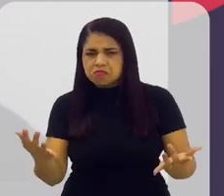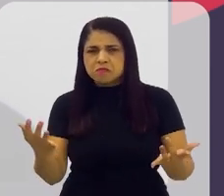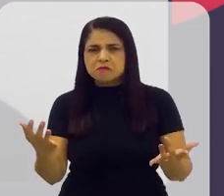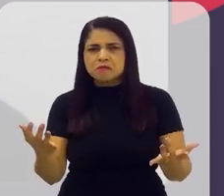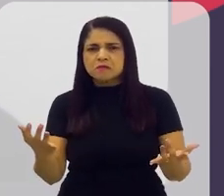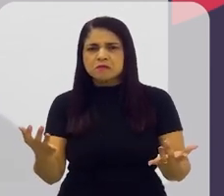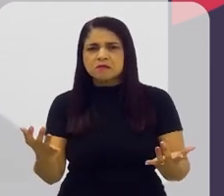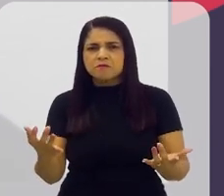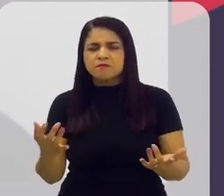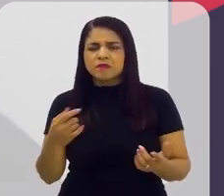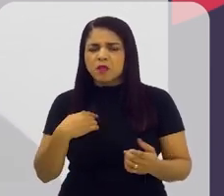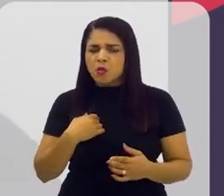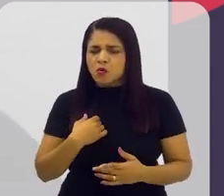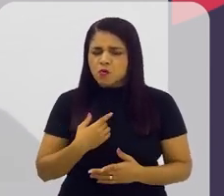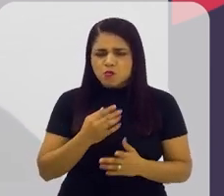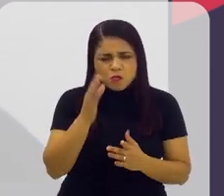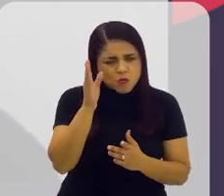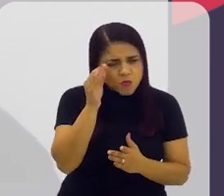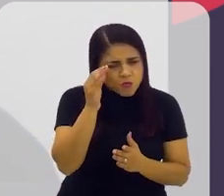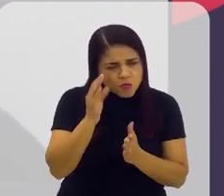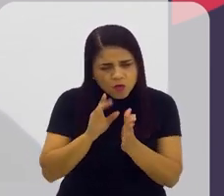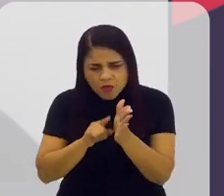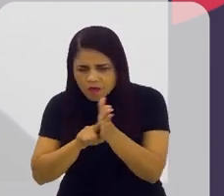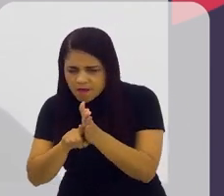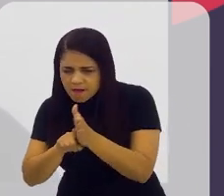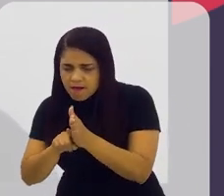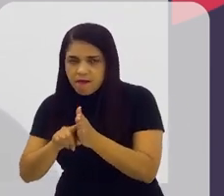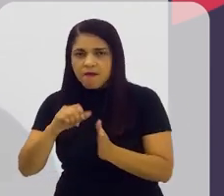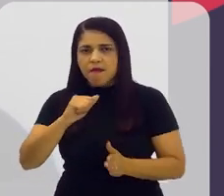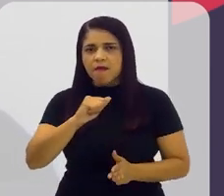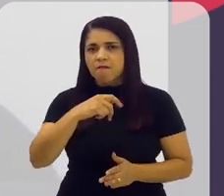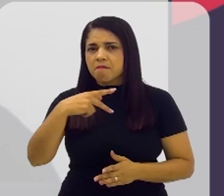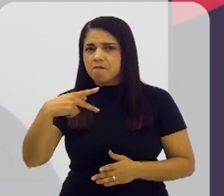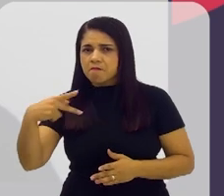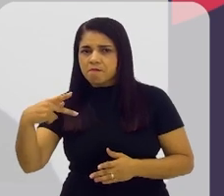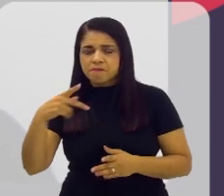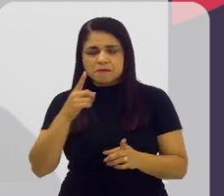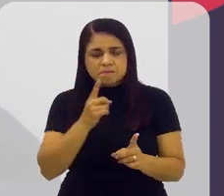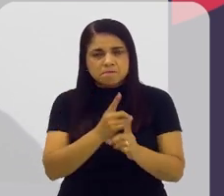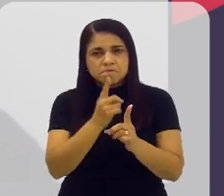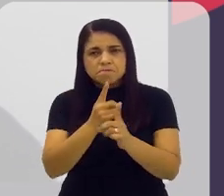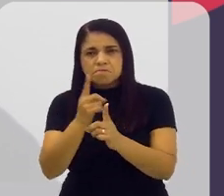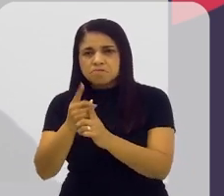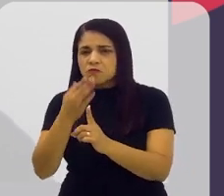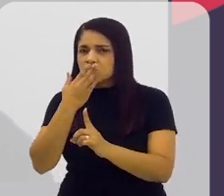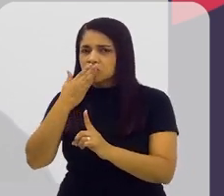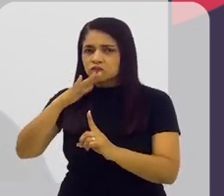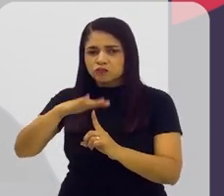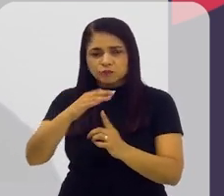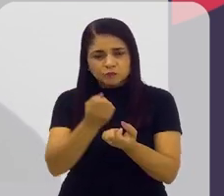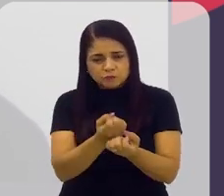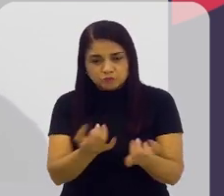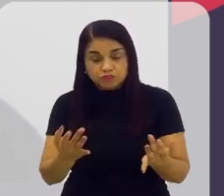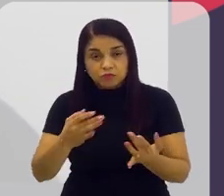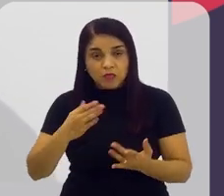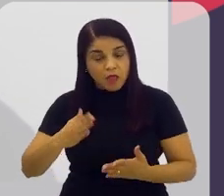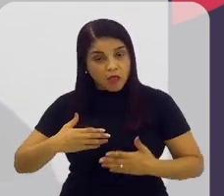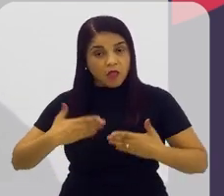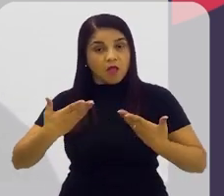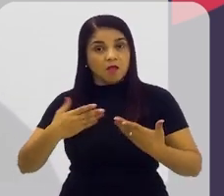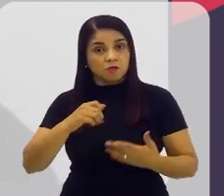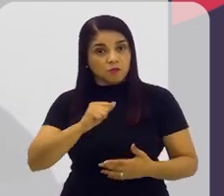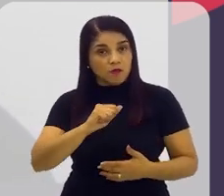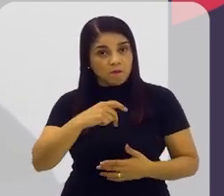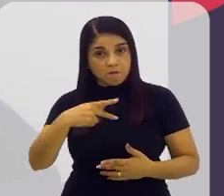curiosidade. Então, inicialmente, eu fiz algumas buscas em aplicativos, né, que auxiliam na identificação de espécies. E